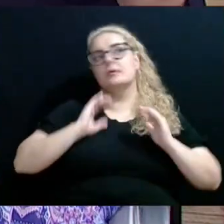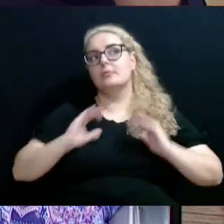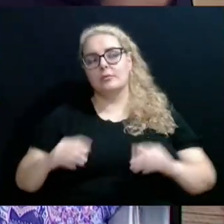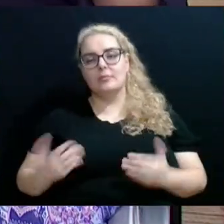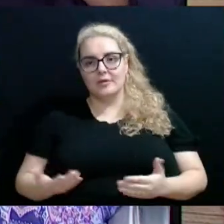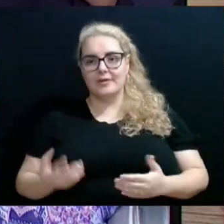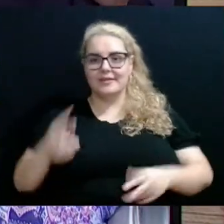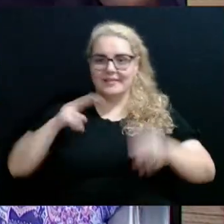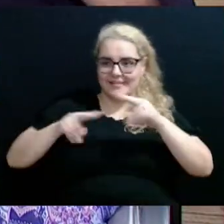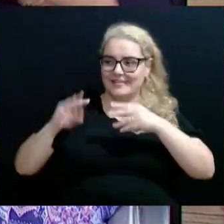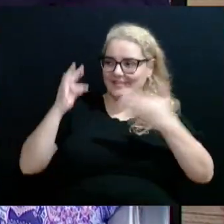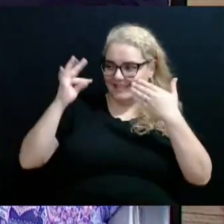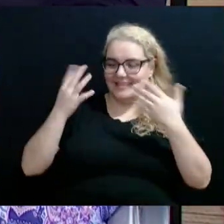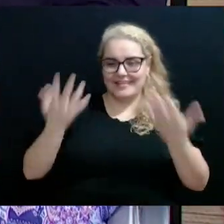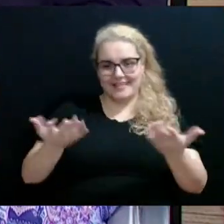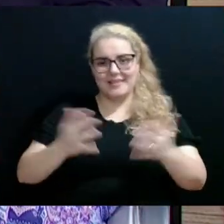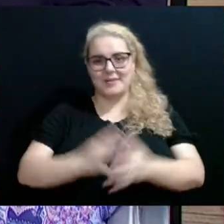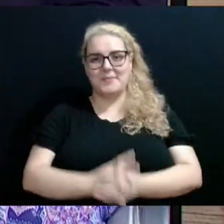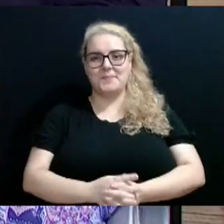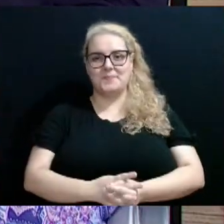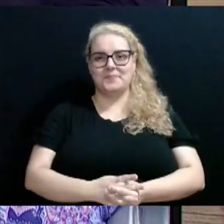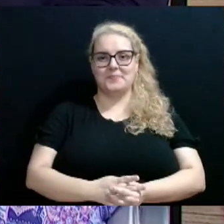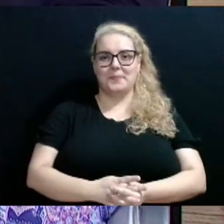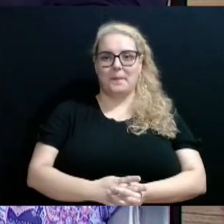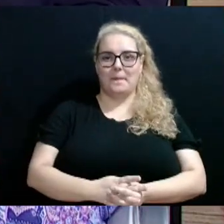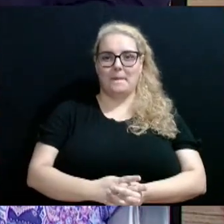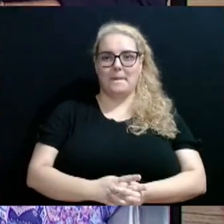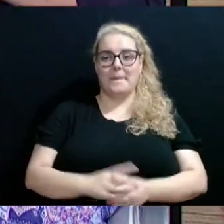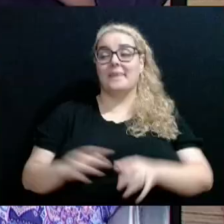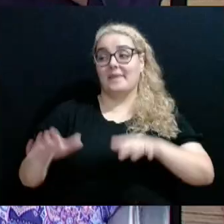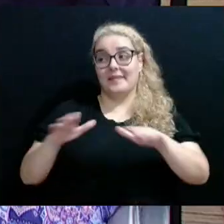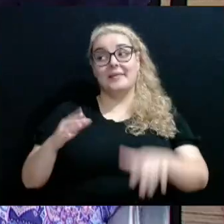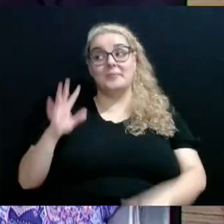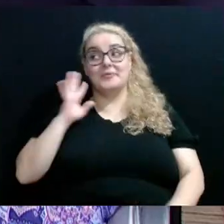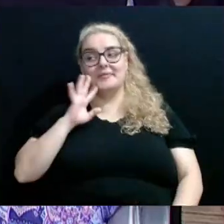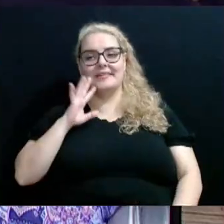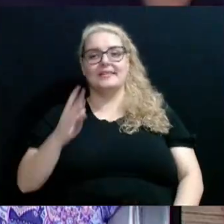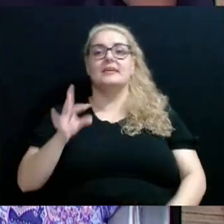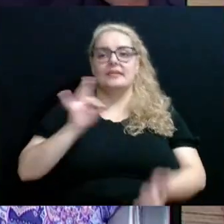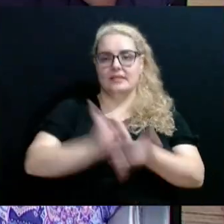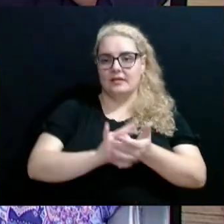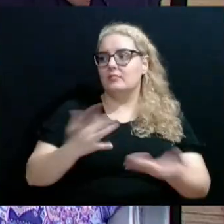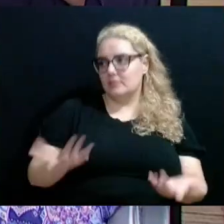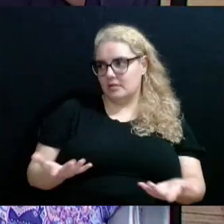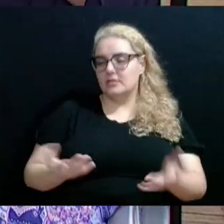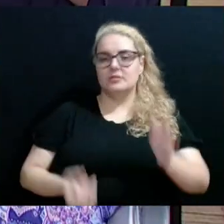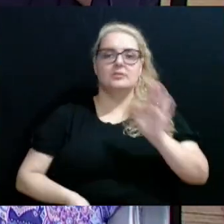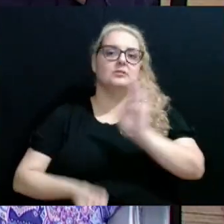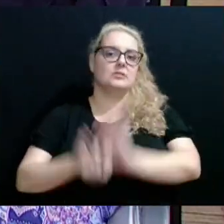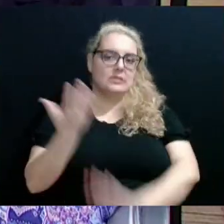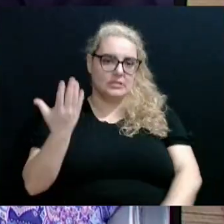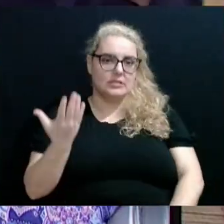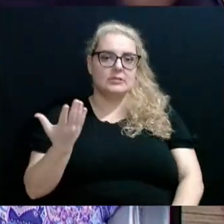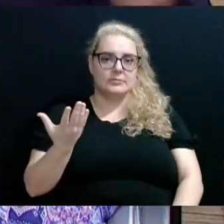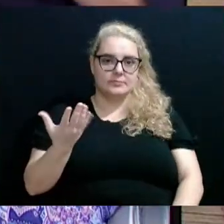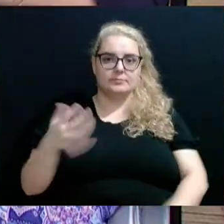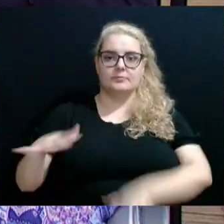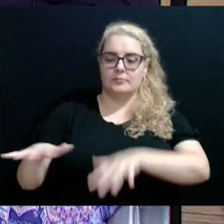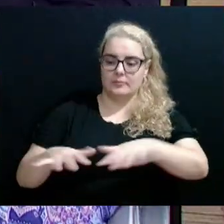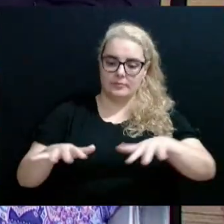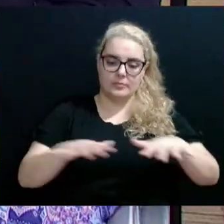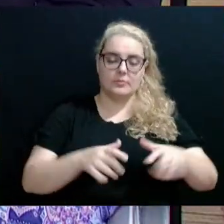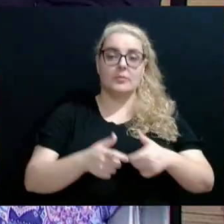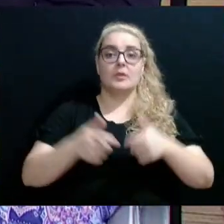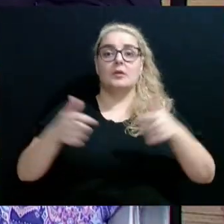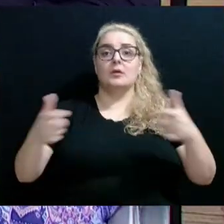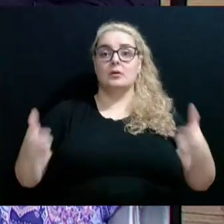terapêutico, então tem sido um movimento bem interessante. E realmente está criando um movimento, uma amplitude para